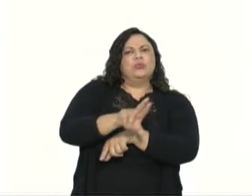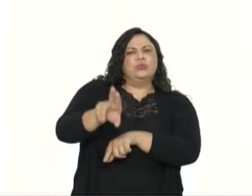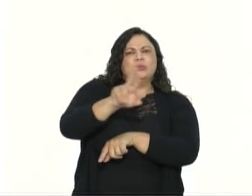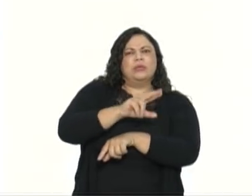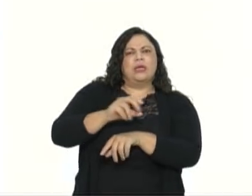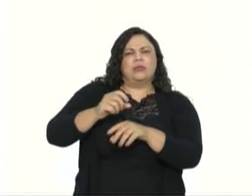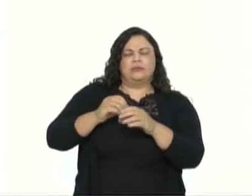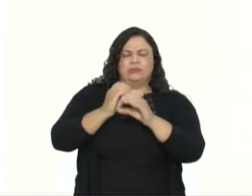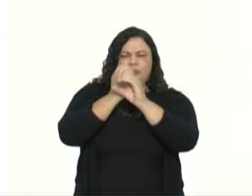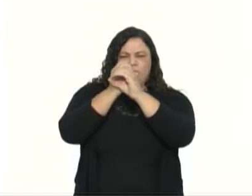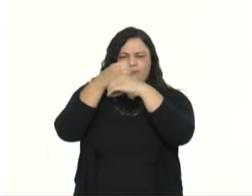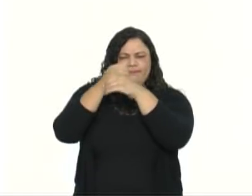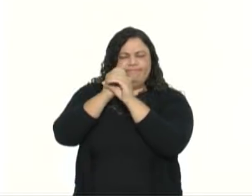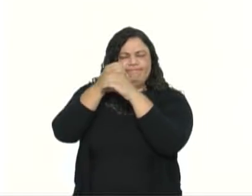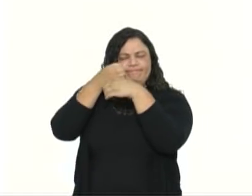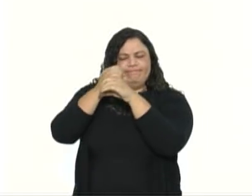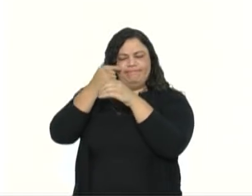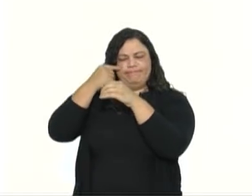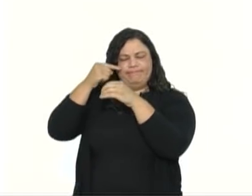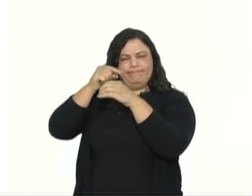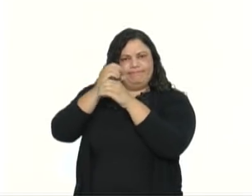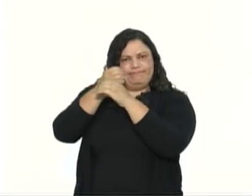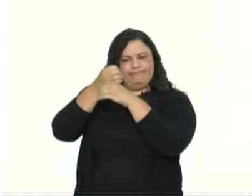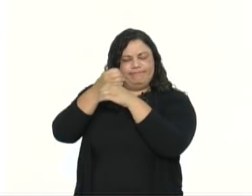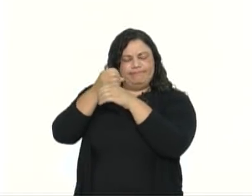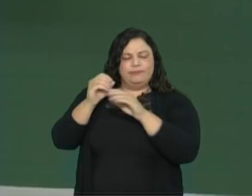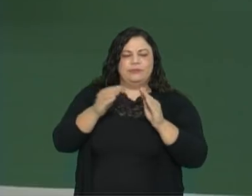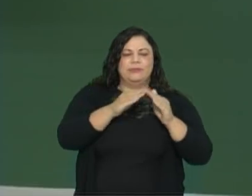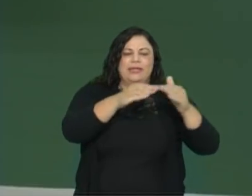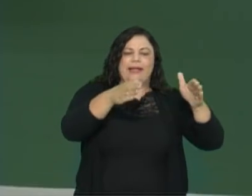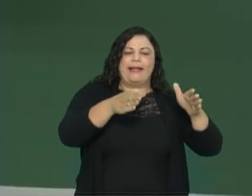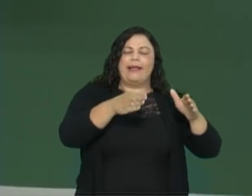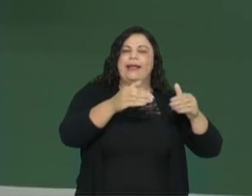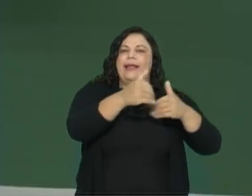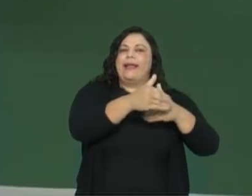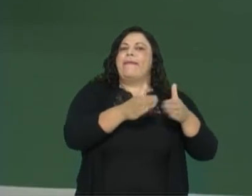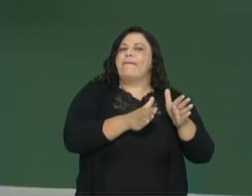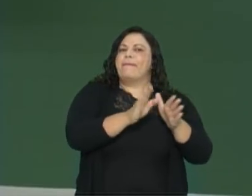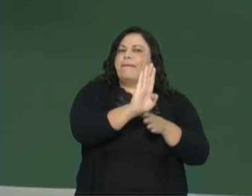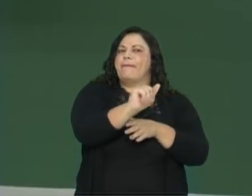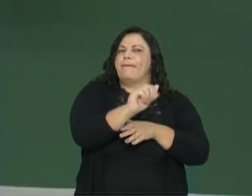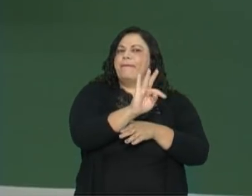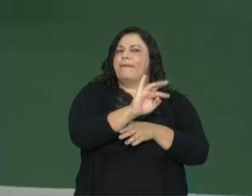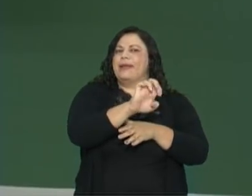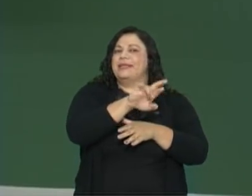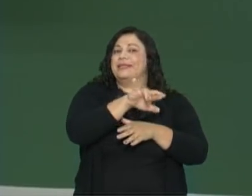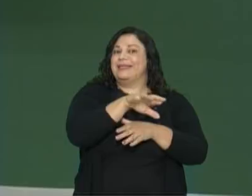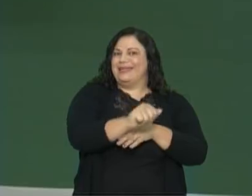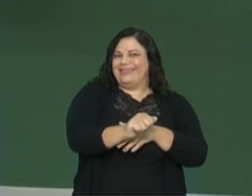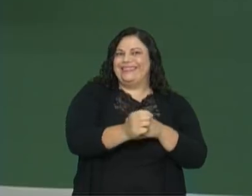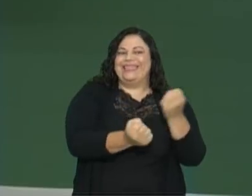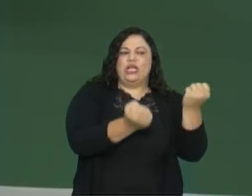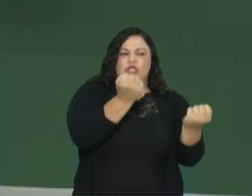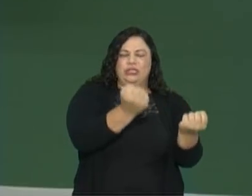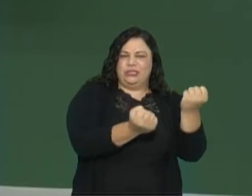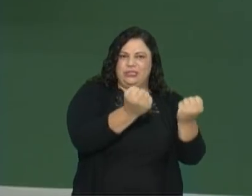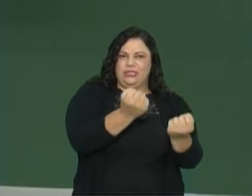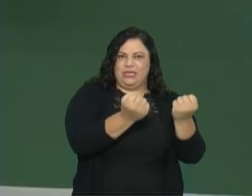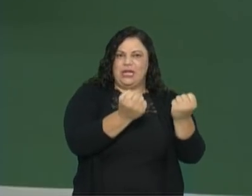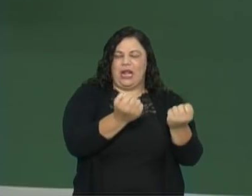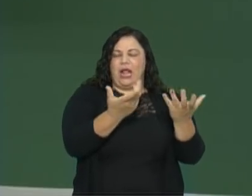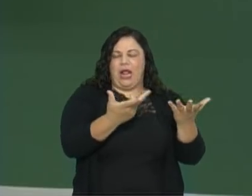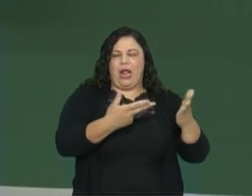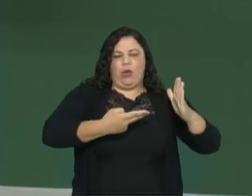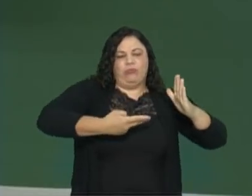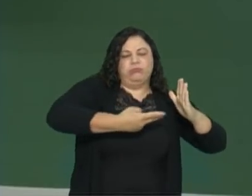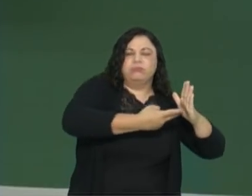fotográficas e baterias de carros elétricos. Bateria de carro elétrico é um mercado extremamente pequeno, não consome muito nióbio,